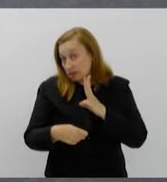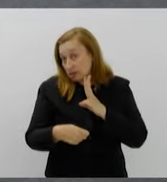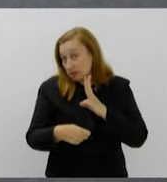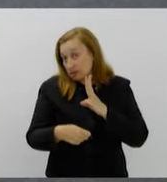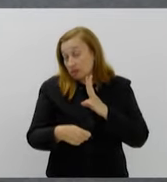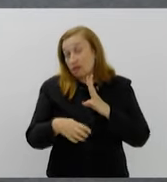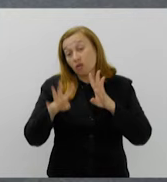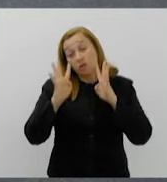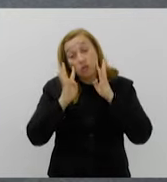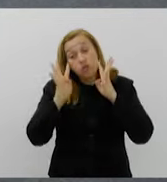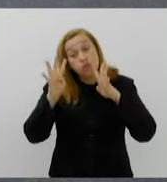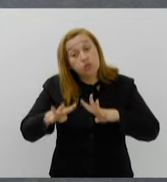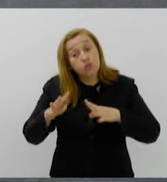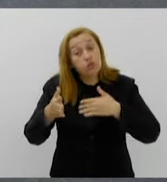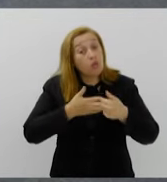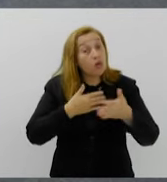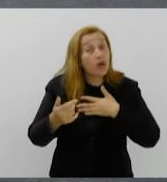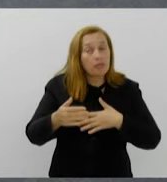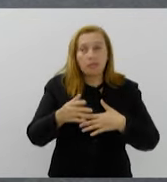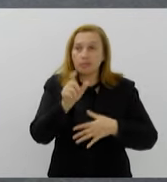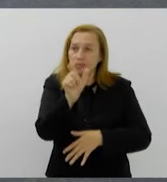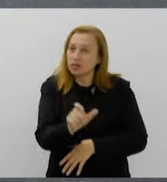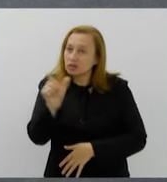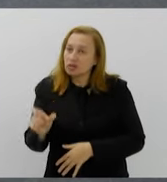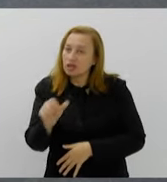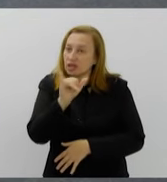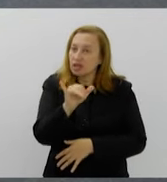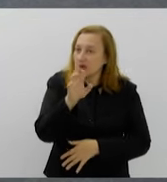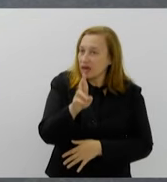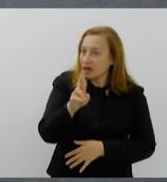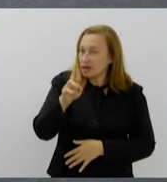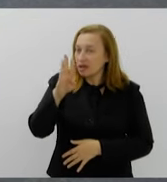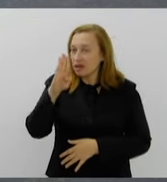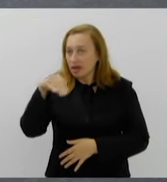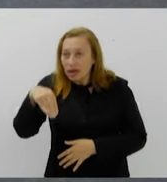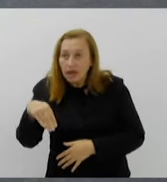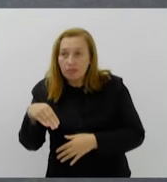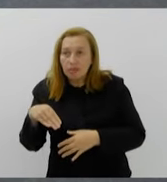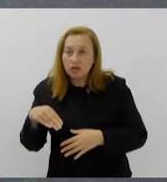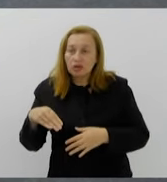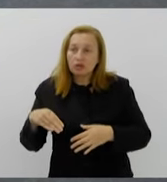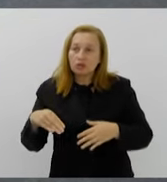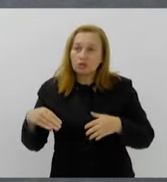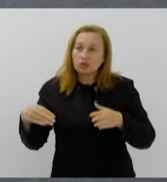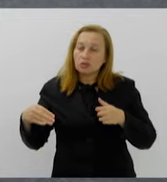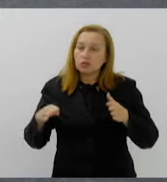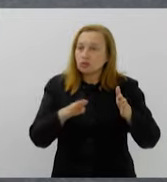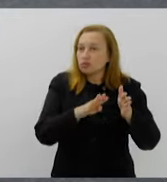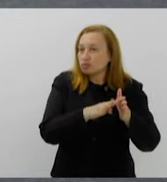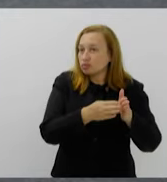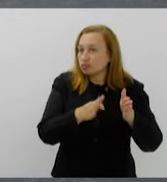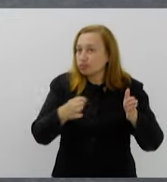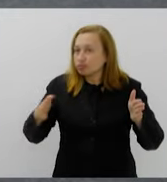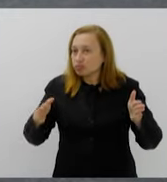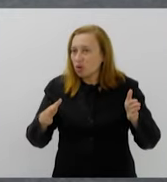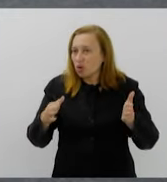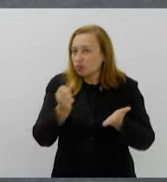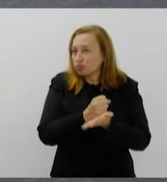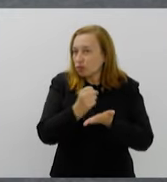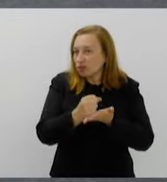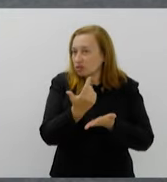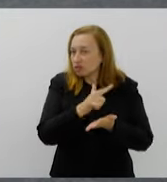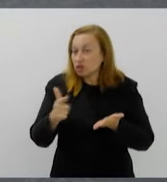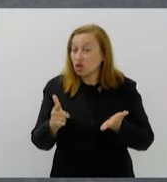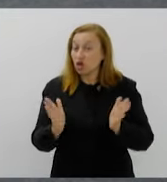de chamar a atenção de qualquer um o irm de um tempo para cá não fazia nenhum tipo de contratação conu e hoje